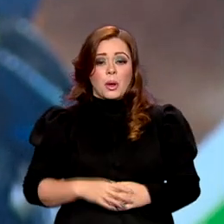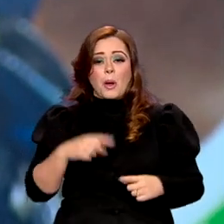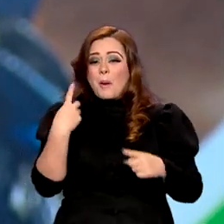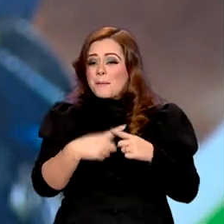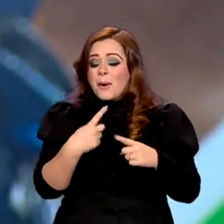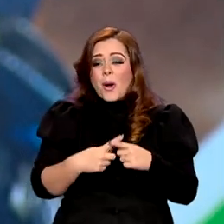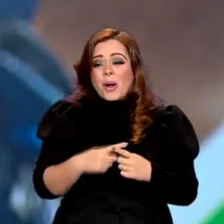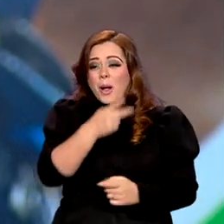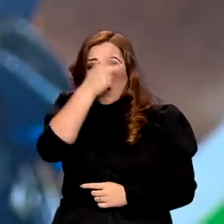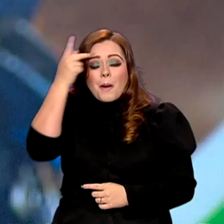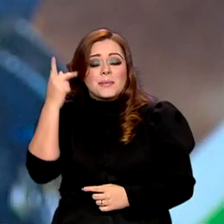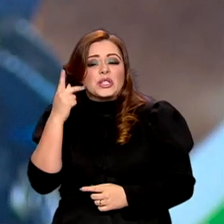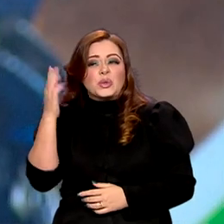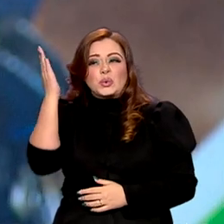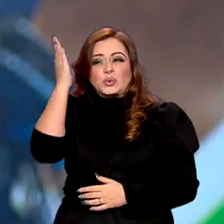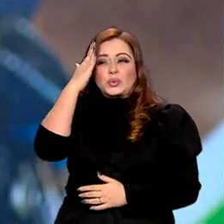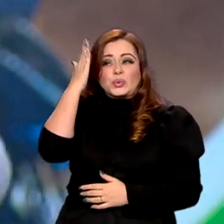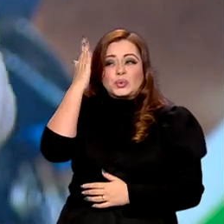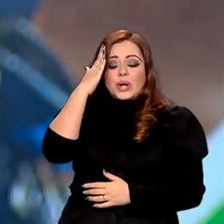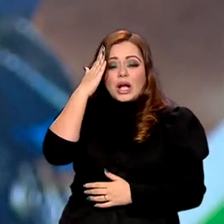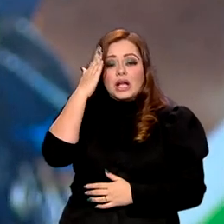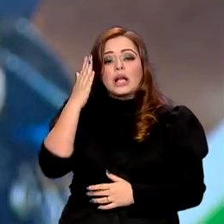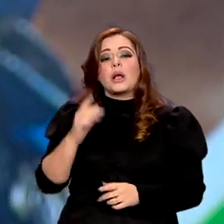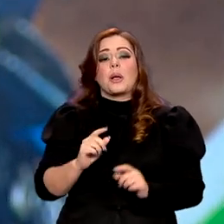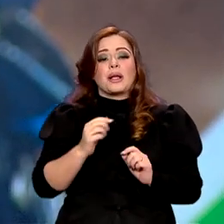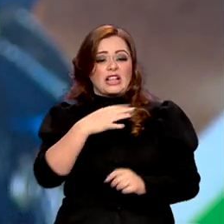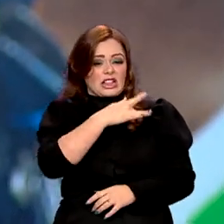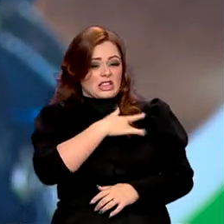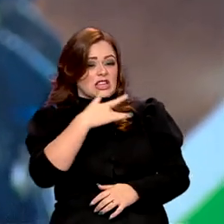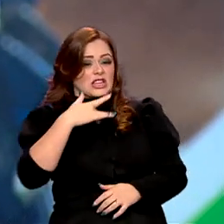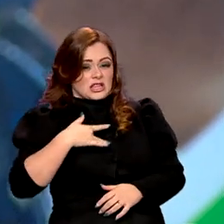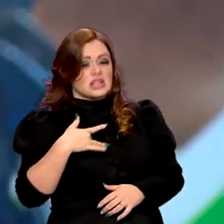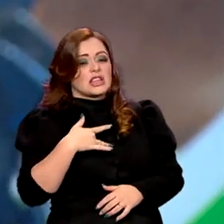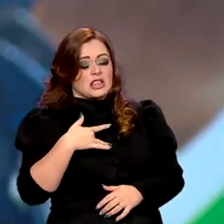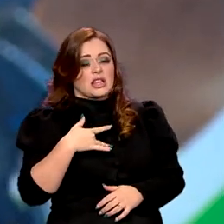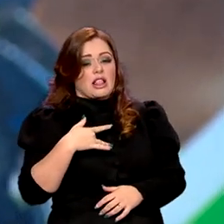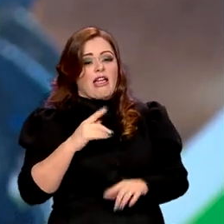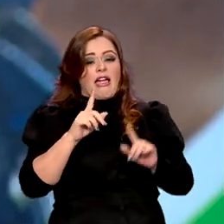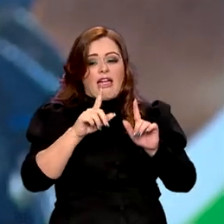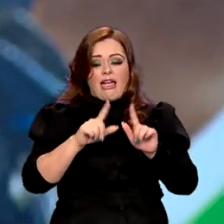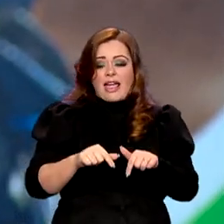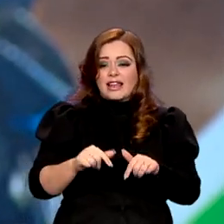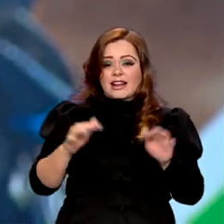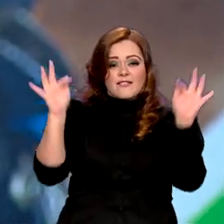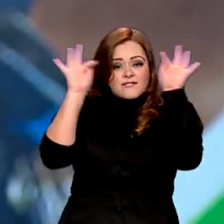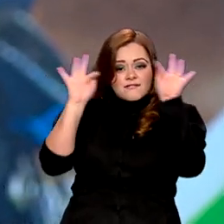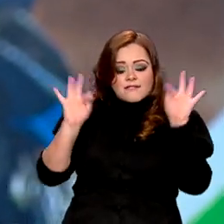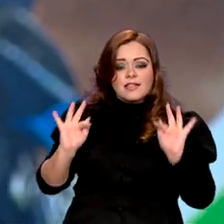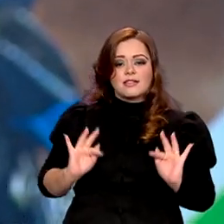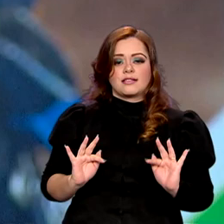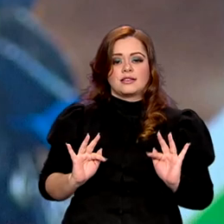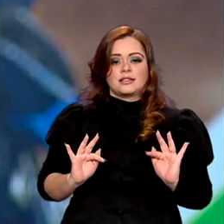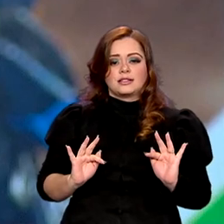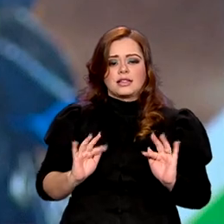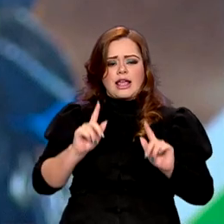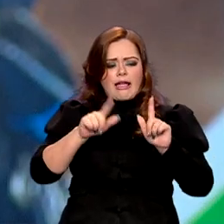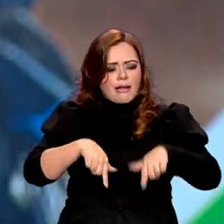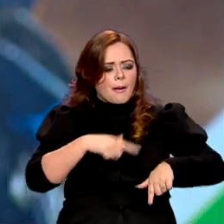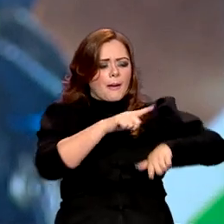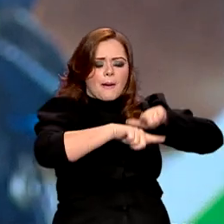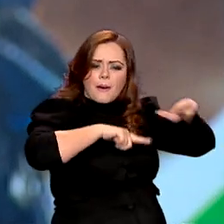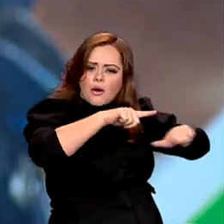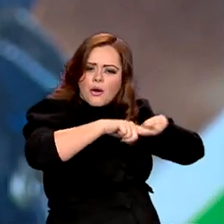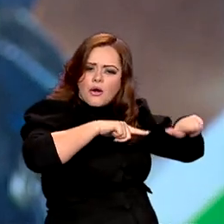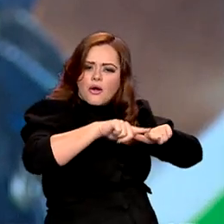uma pessoa sã, uma pessoa com saúde, ela está mais alegre, ela trabalha